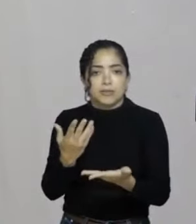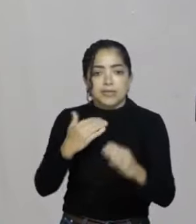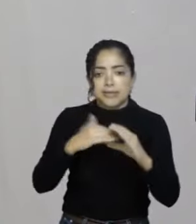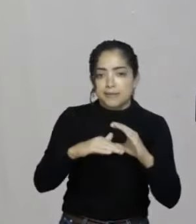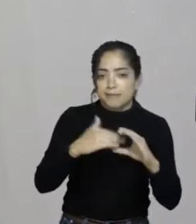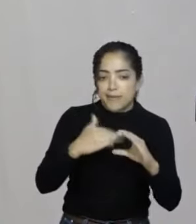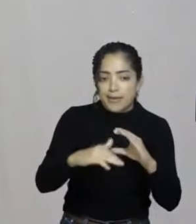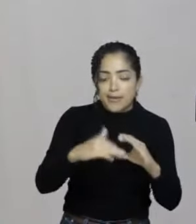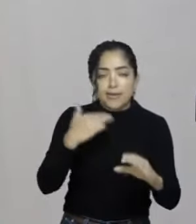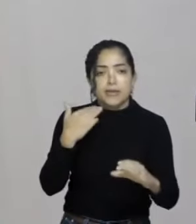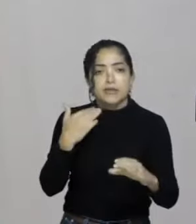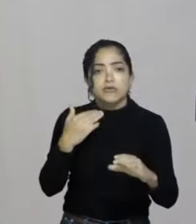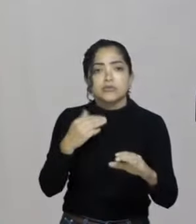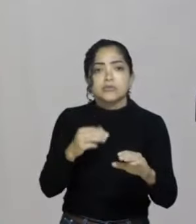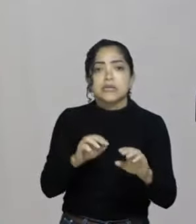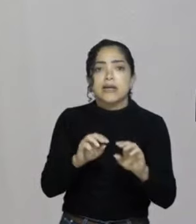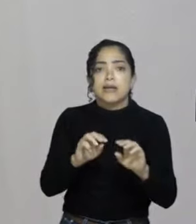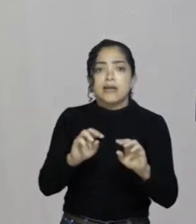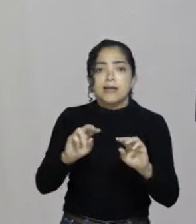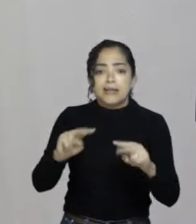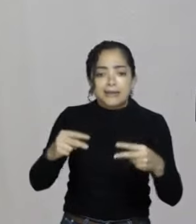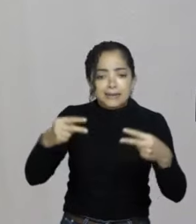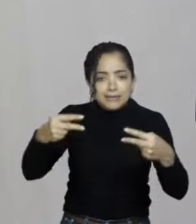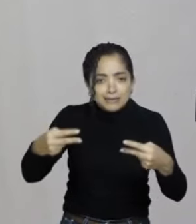links contaminados vírus